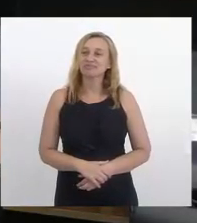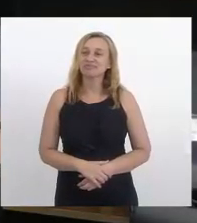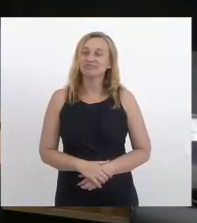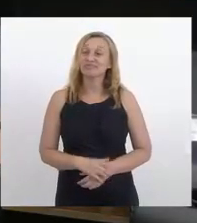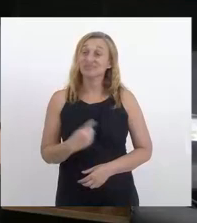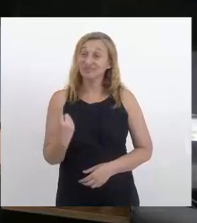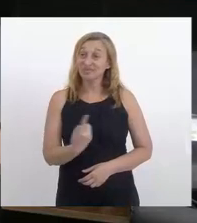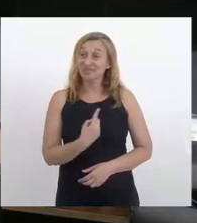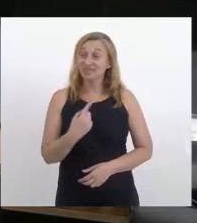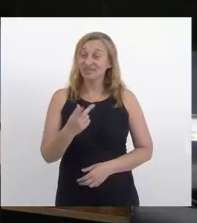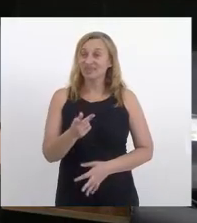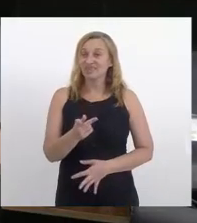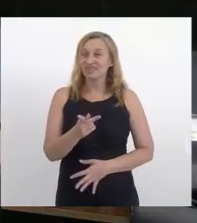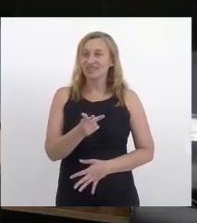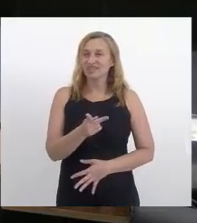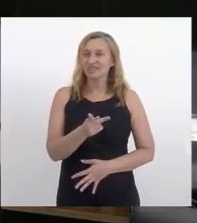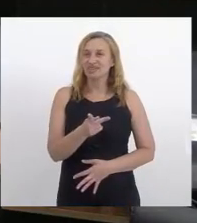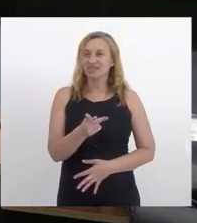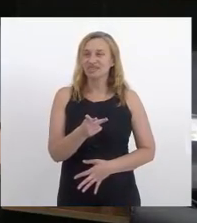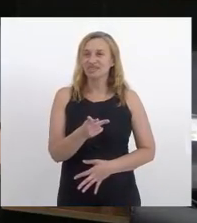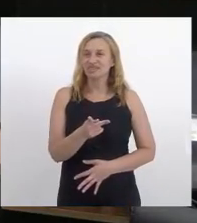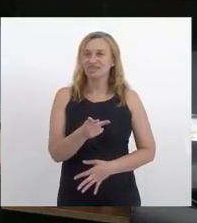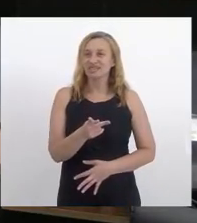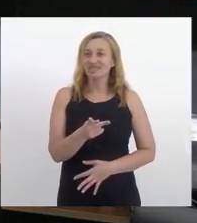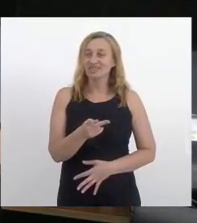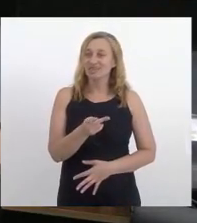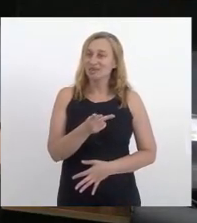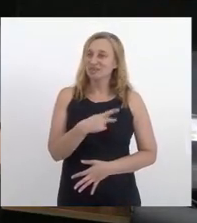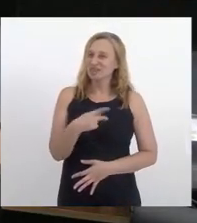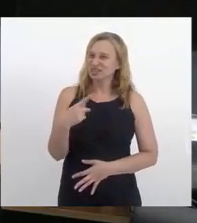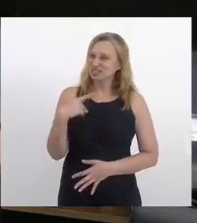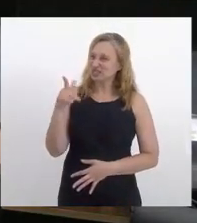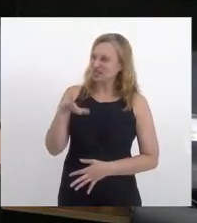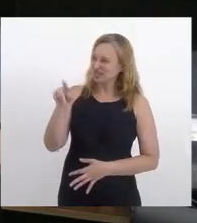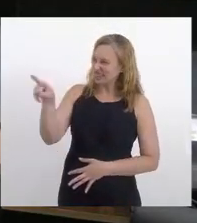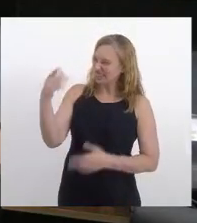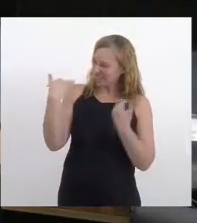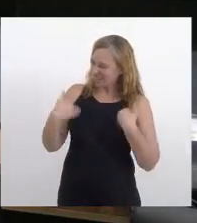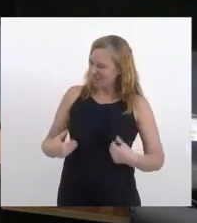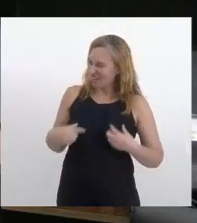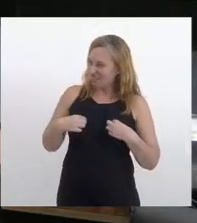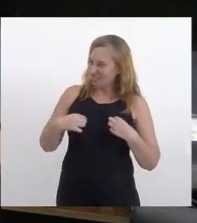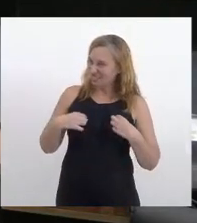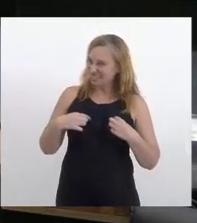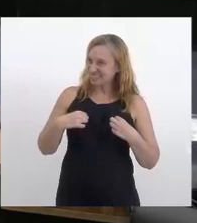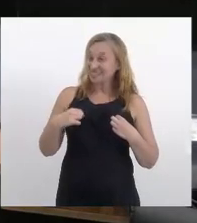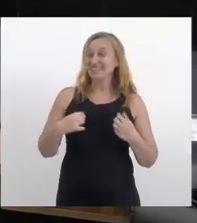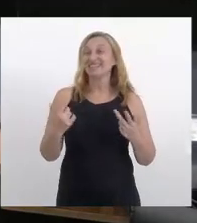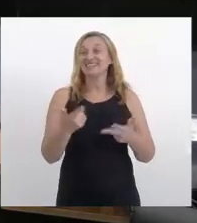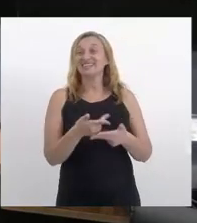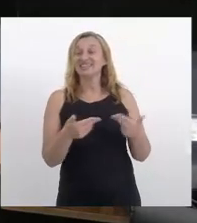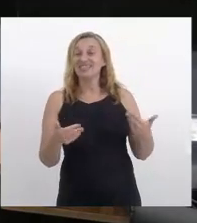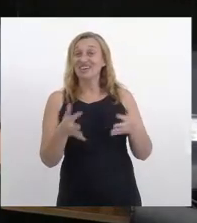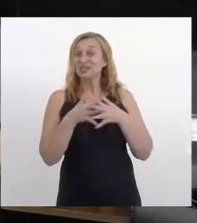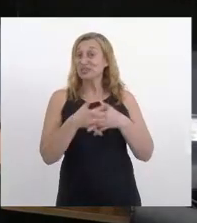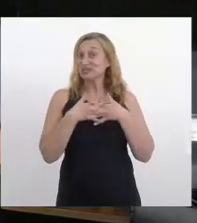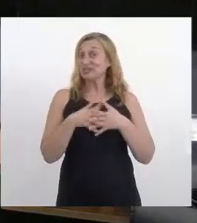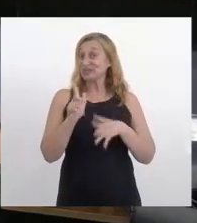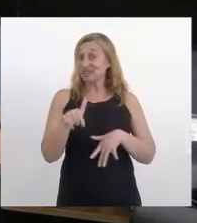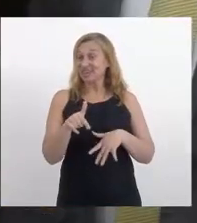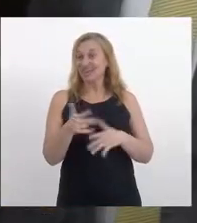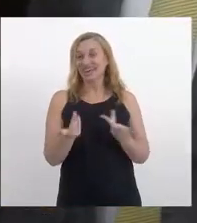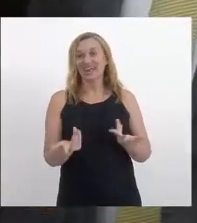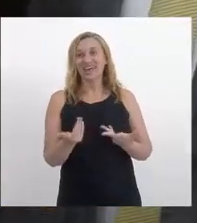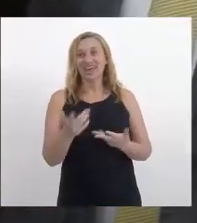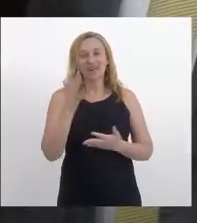Obrigado. Nosso pastor, tão diferente, né? Nas suas vestes, que muitos confundem, que ao invés